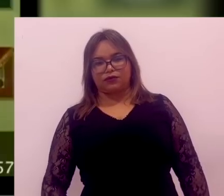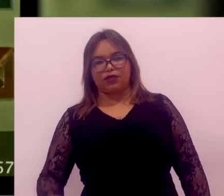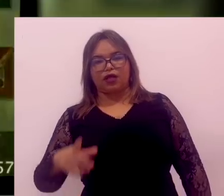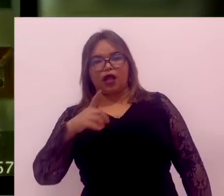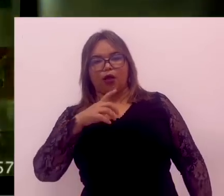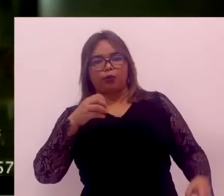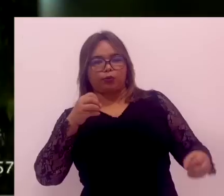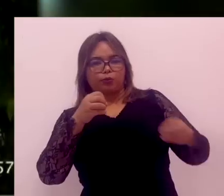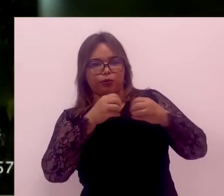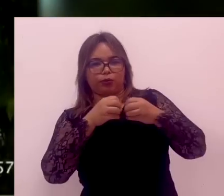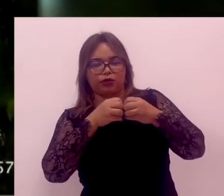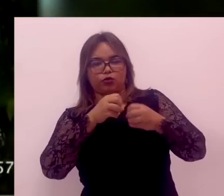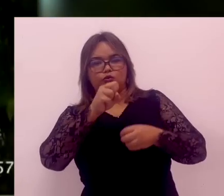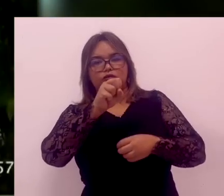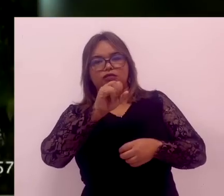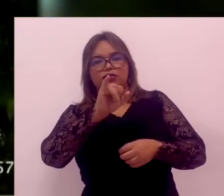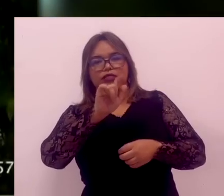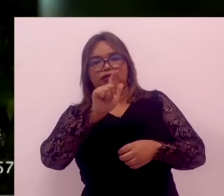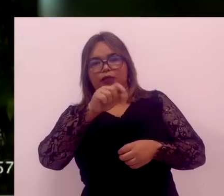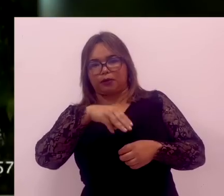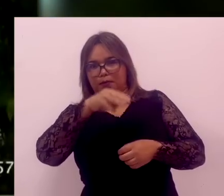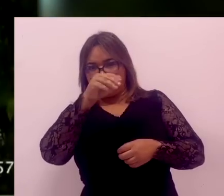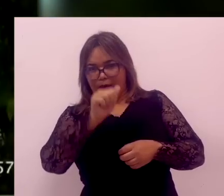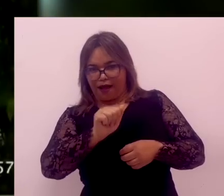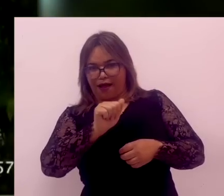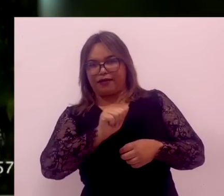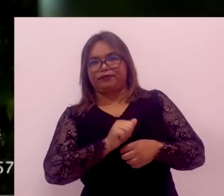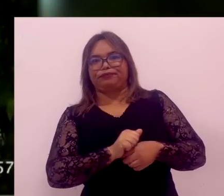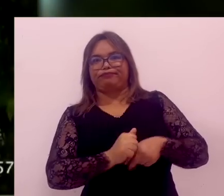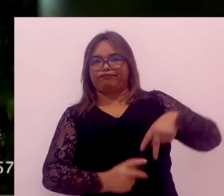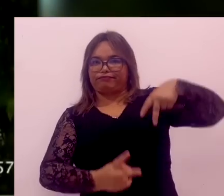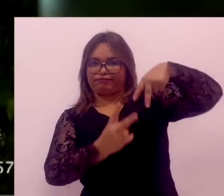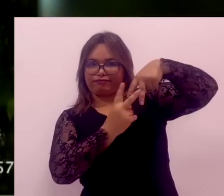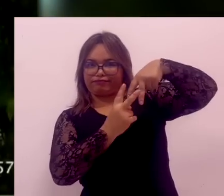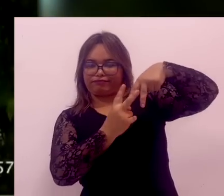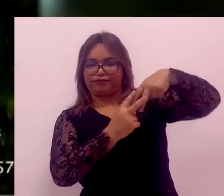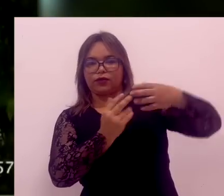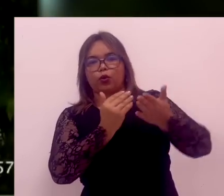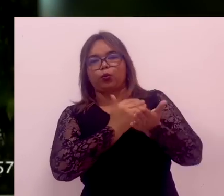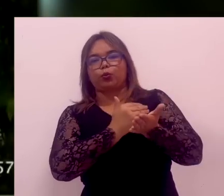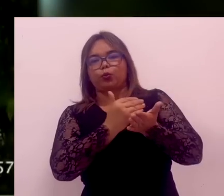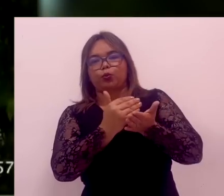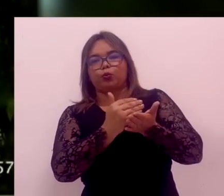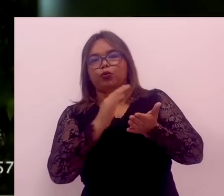E é claro, a maçonaria começa em todas as línguas do mundo com a letra M.